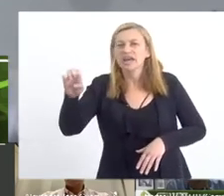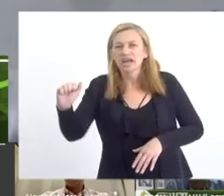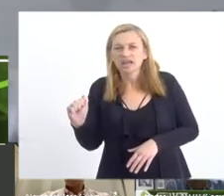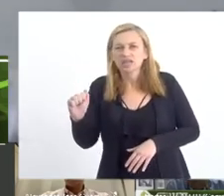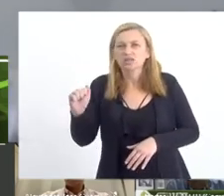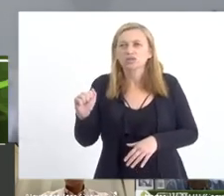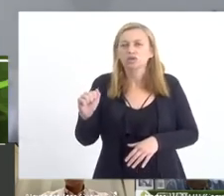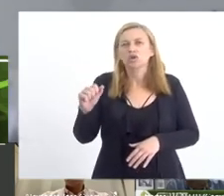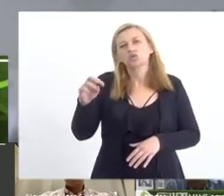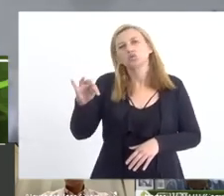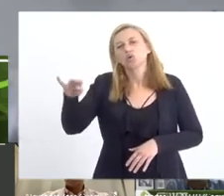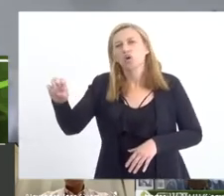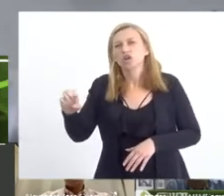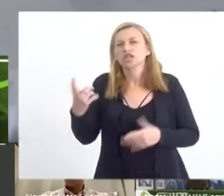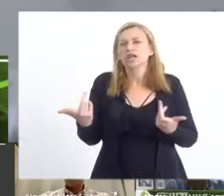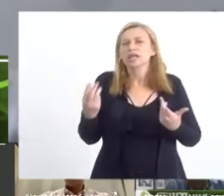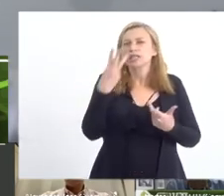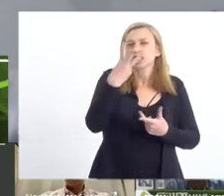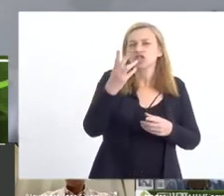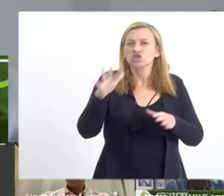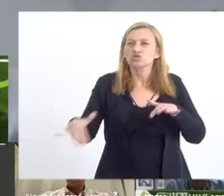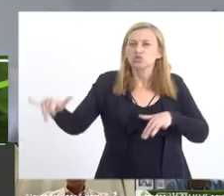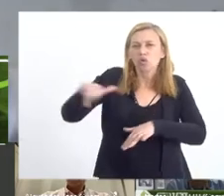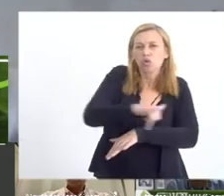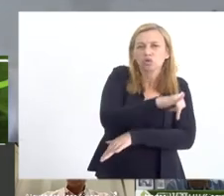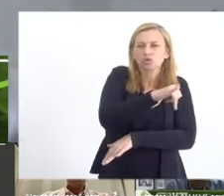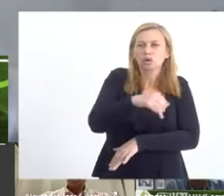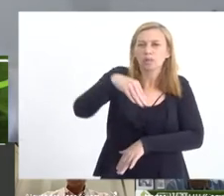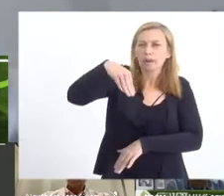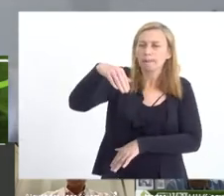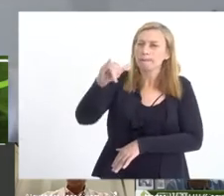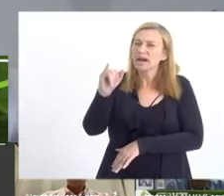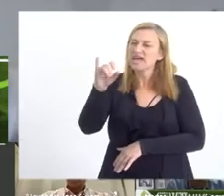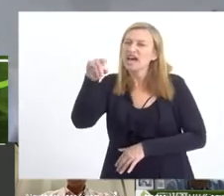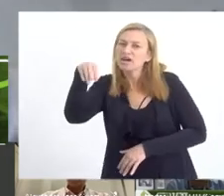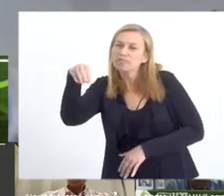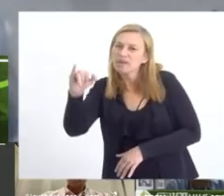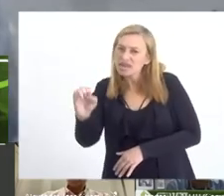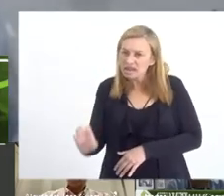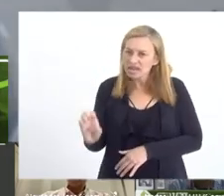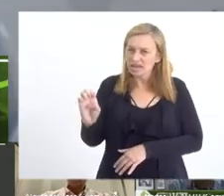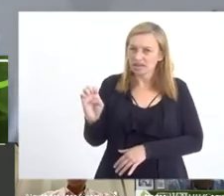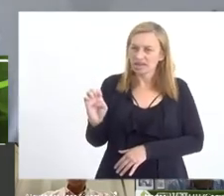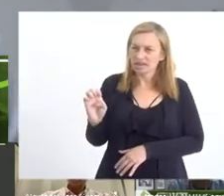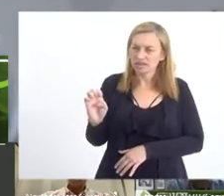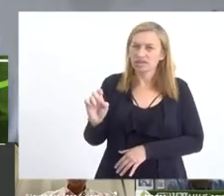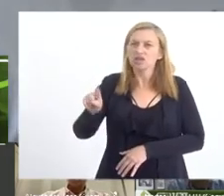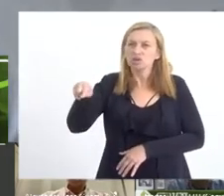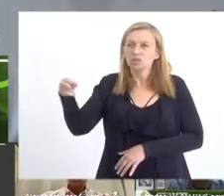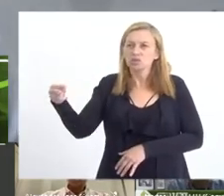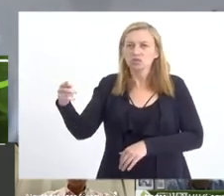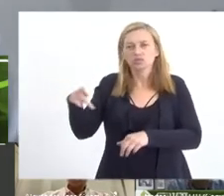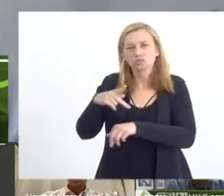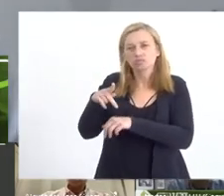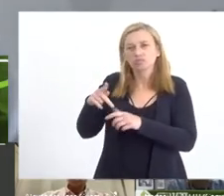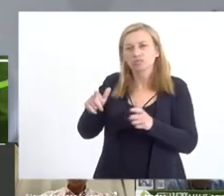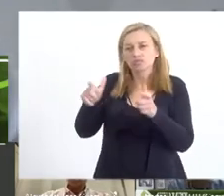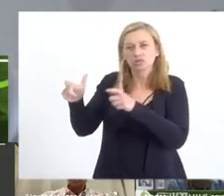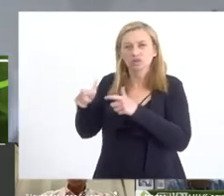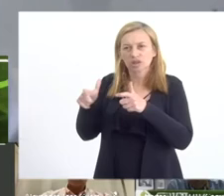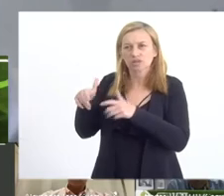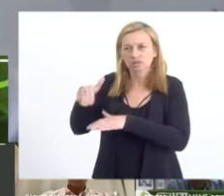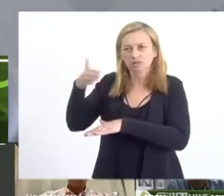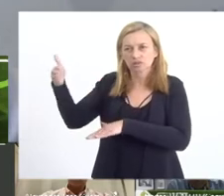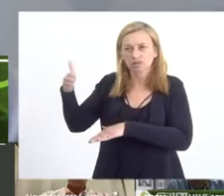3 voos semanais para Miami, da American Airlines. A United voltou em algum momento para Houston,